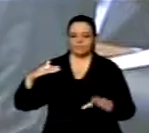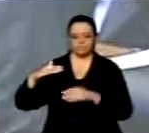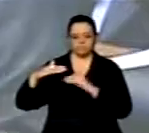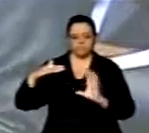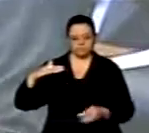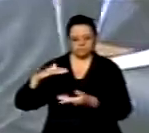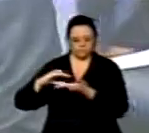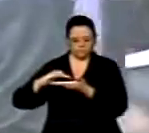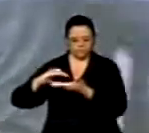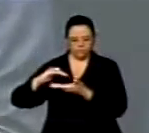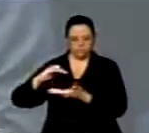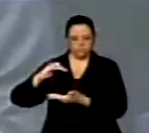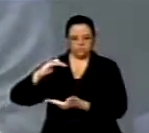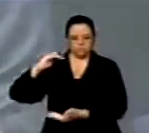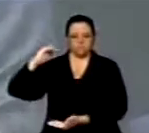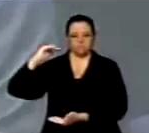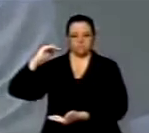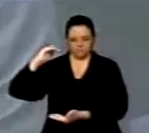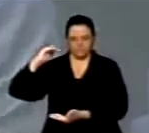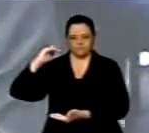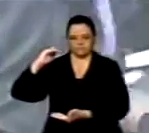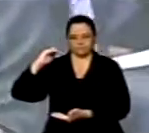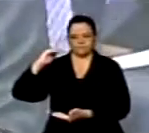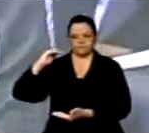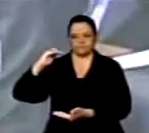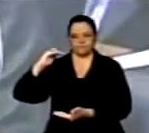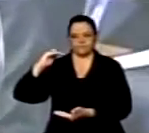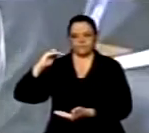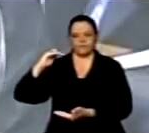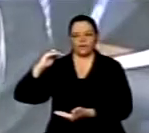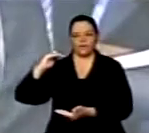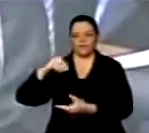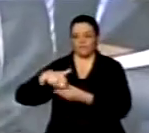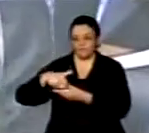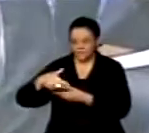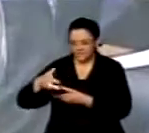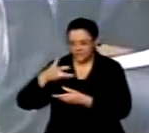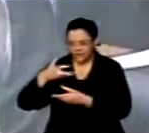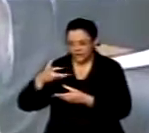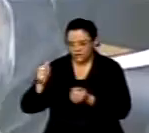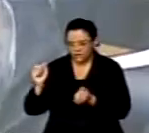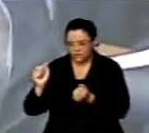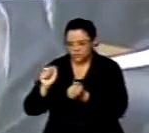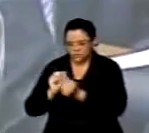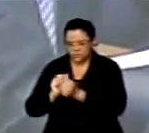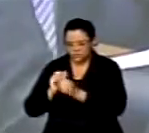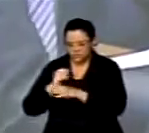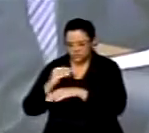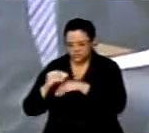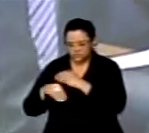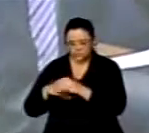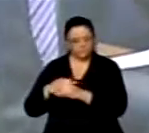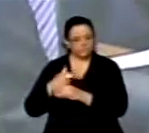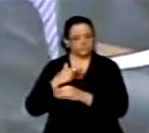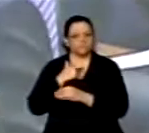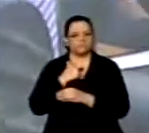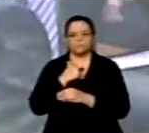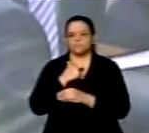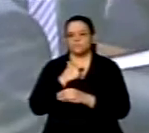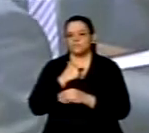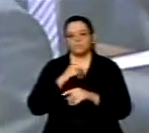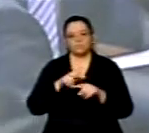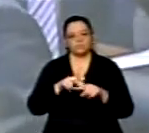contrário, enriquecem indevidamente determinados setores e injustamente da sociedade. Portanto,